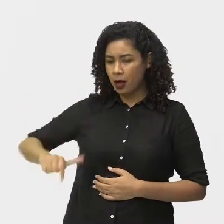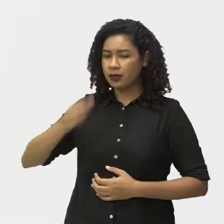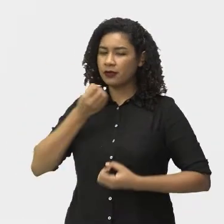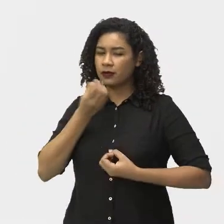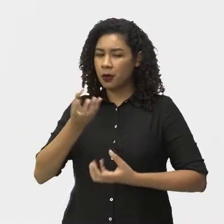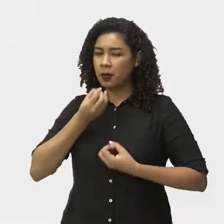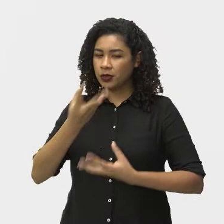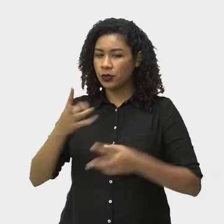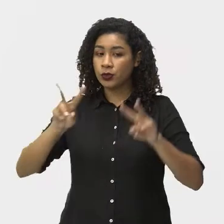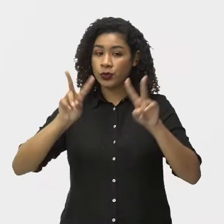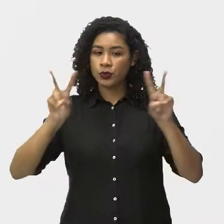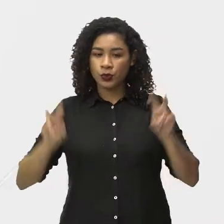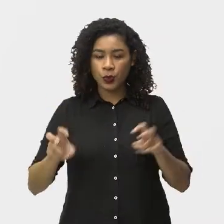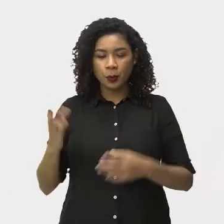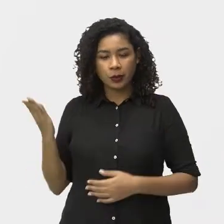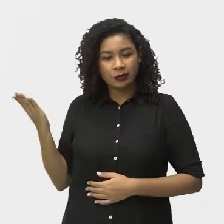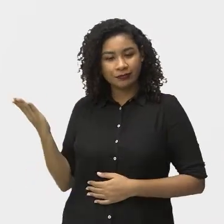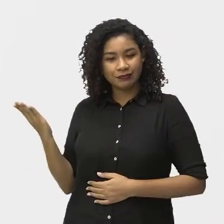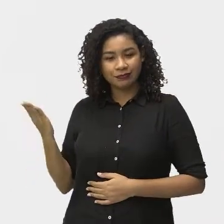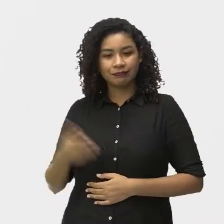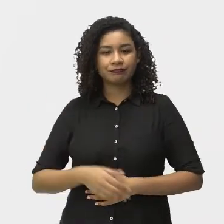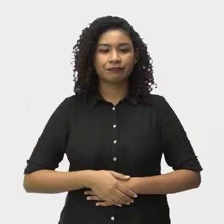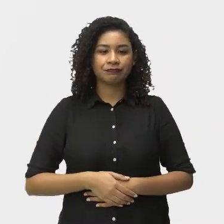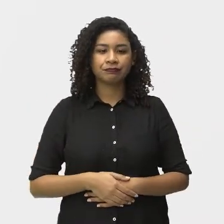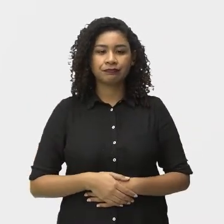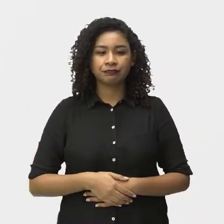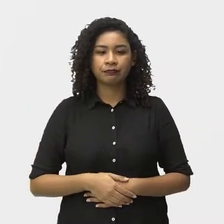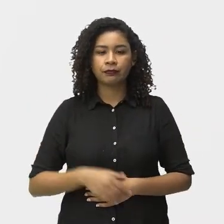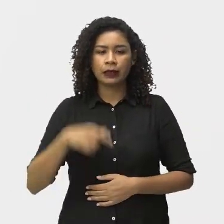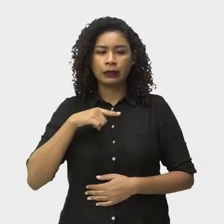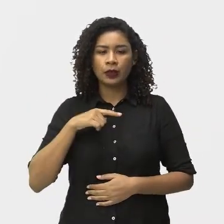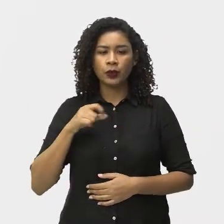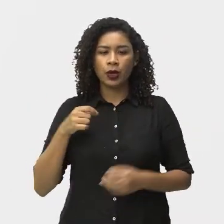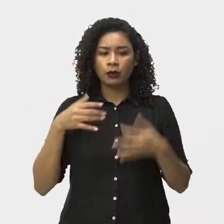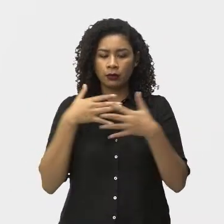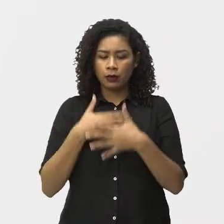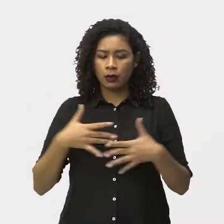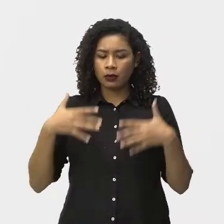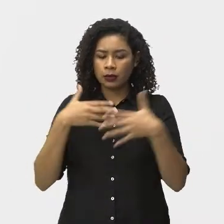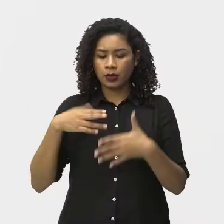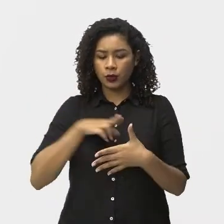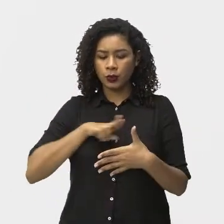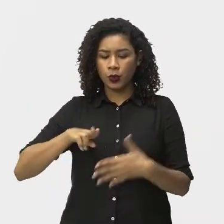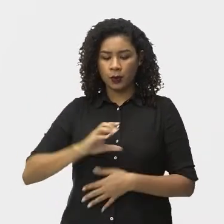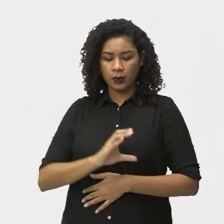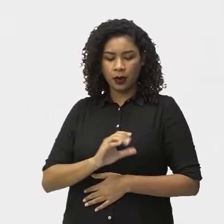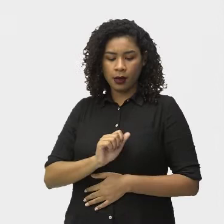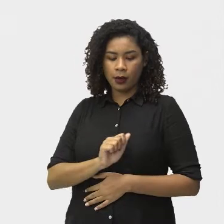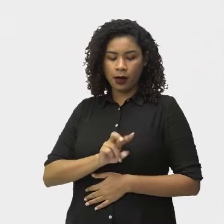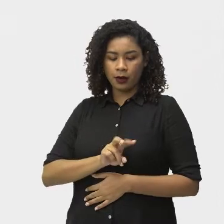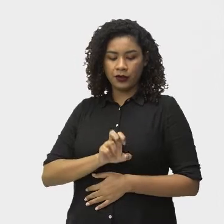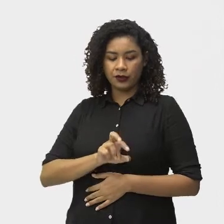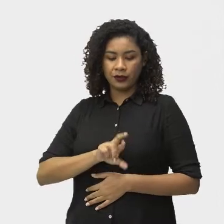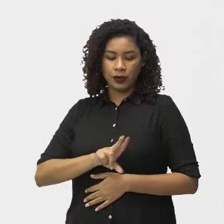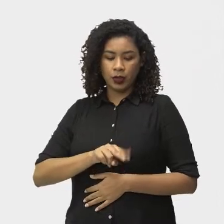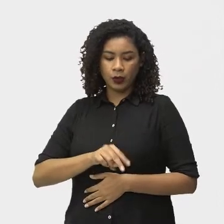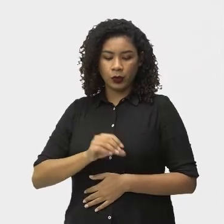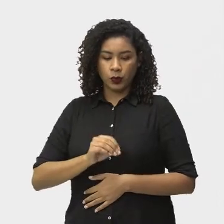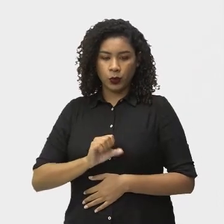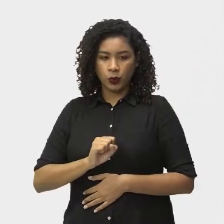sobre esses órgãos, né? Ele é um órgão formado por tecido cavernoso e esponjoso, né? Que